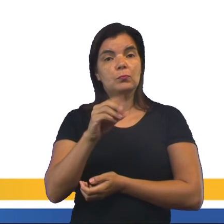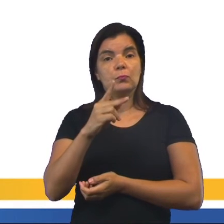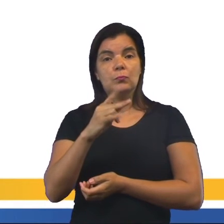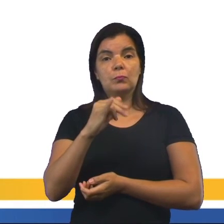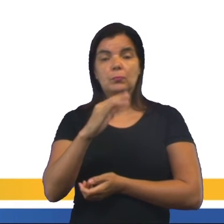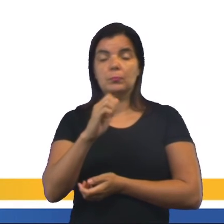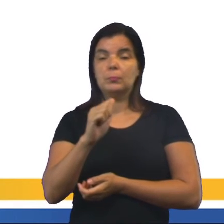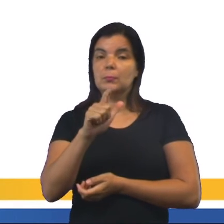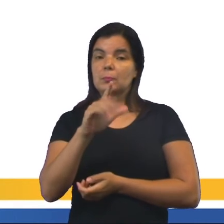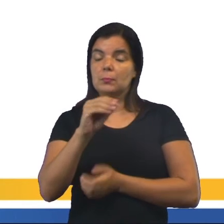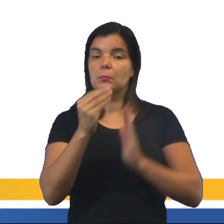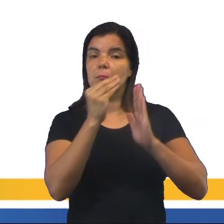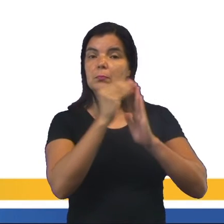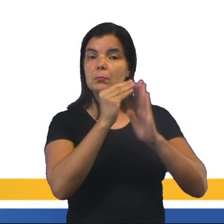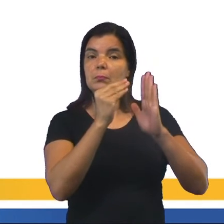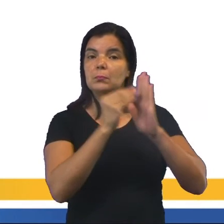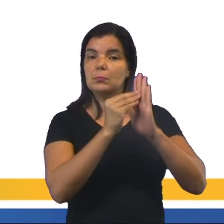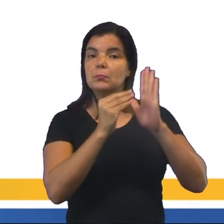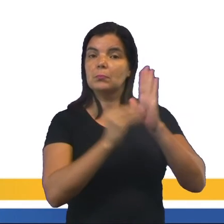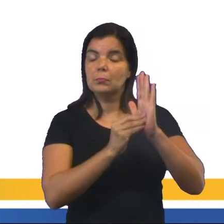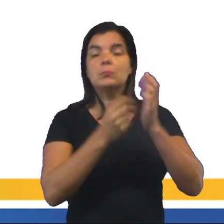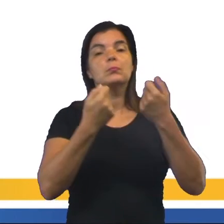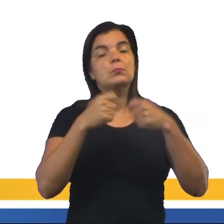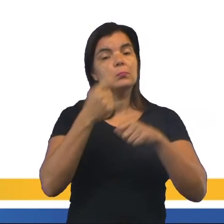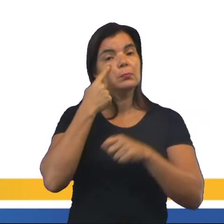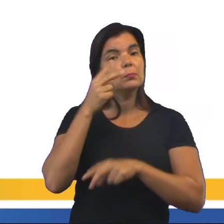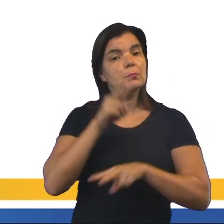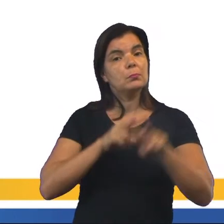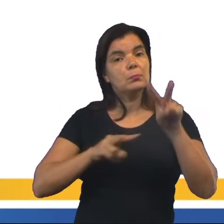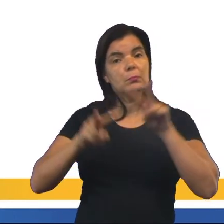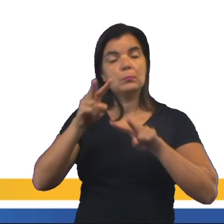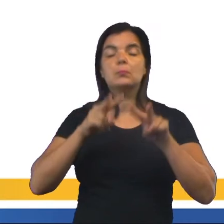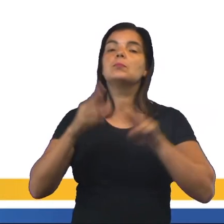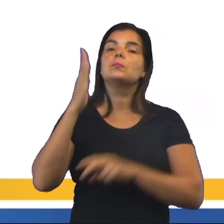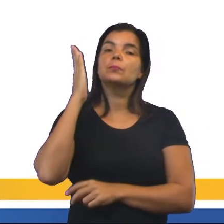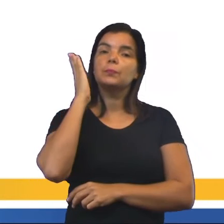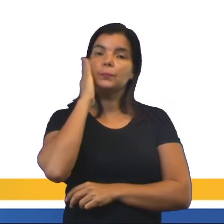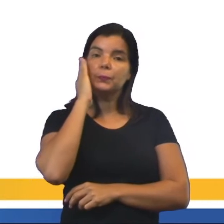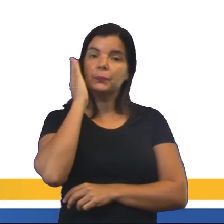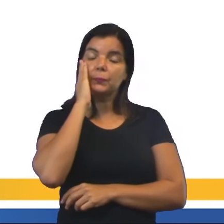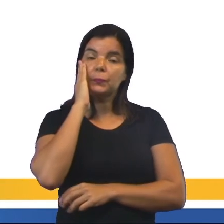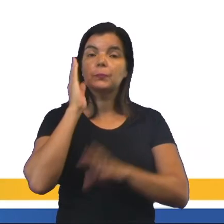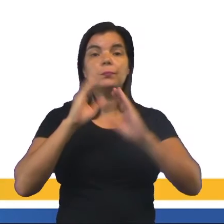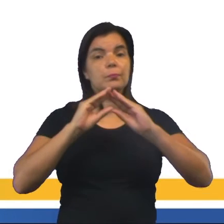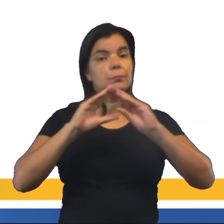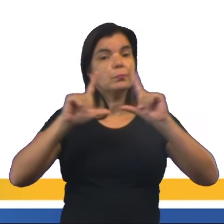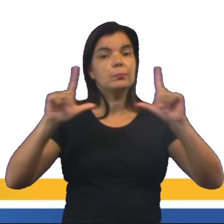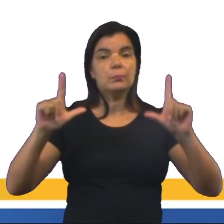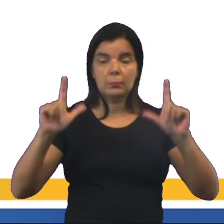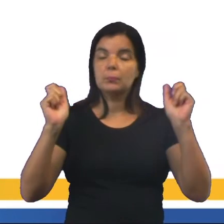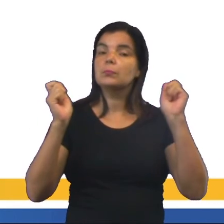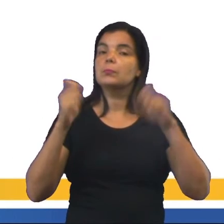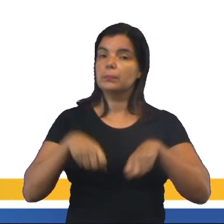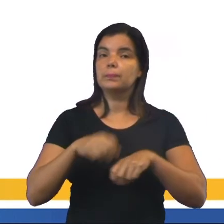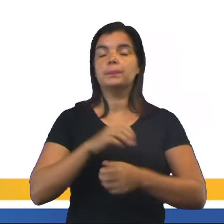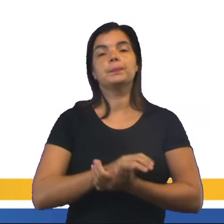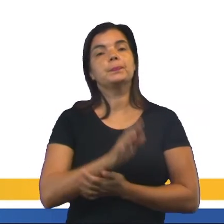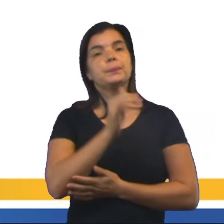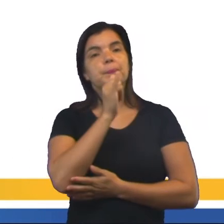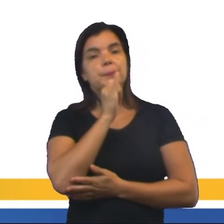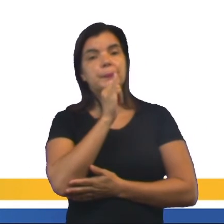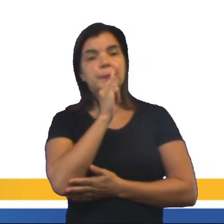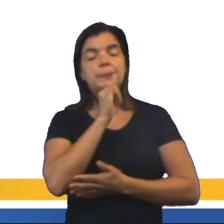em tópicos. Ele precisa ser visualmente compreensível e o mais claro possível. Olha aqui o